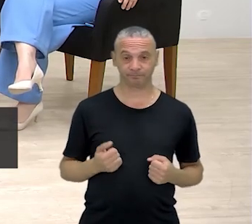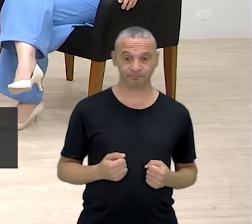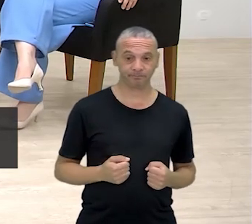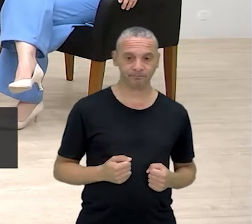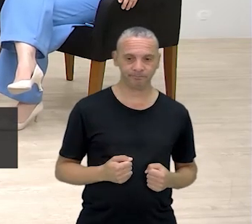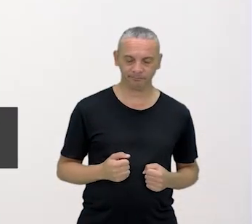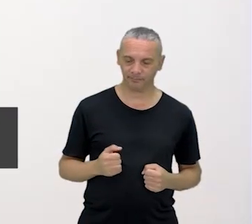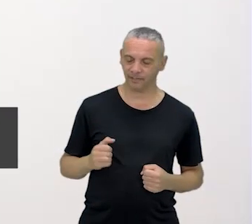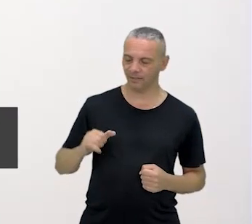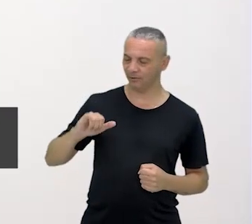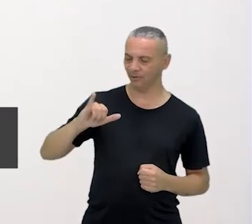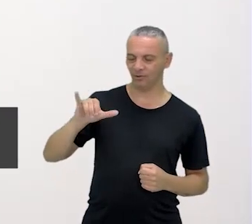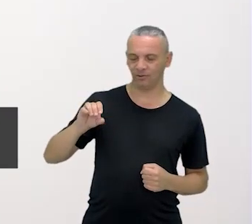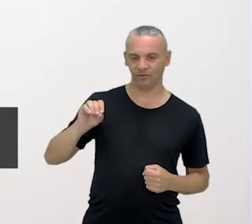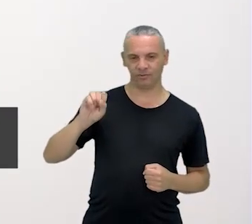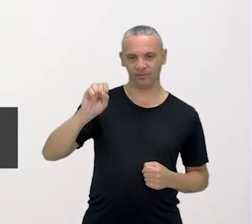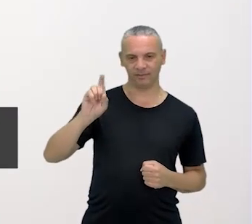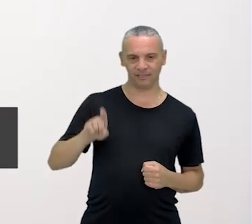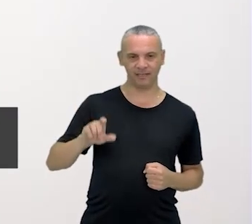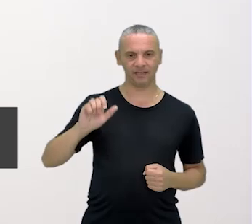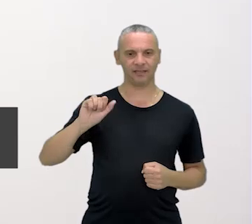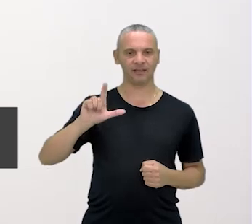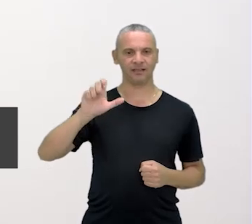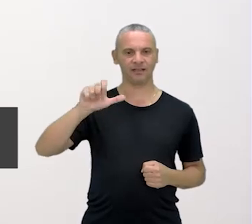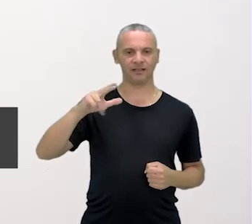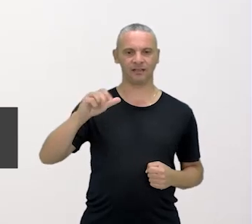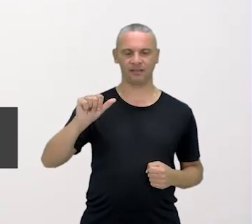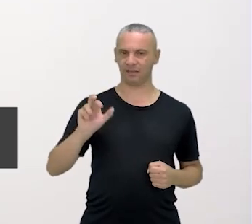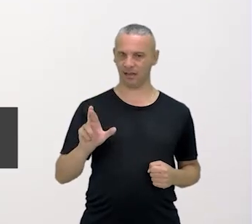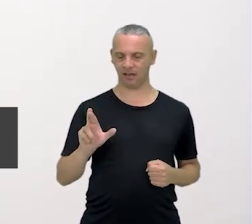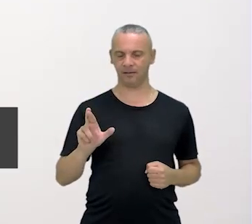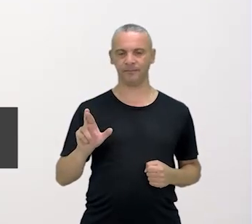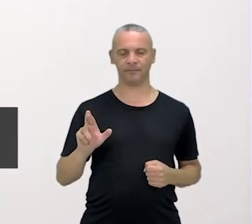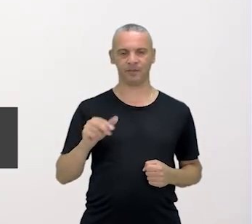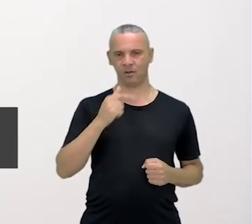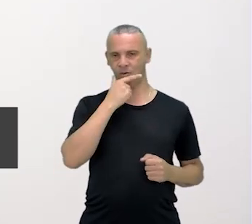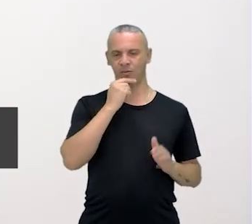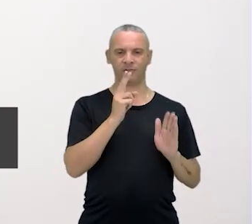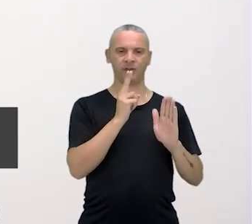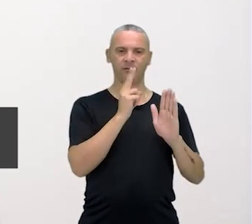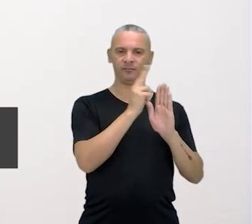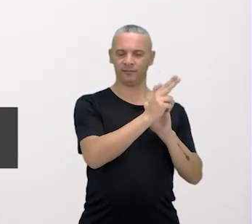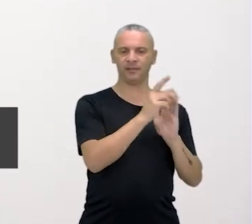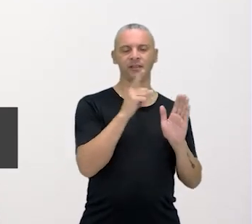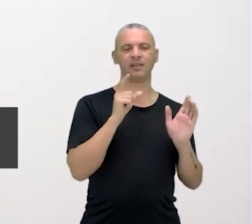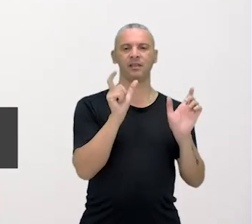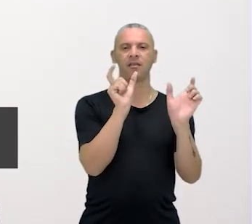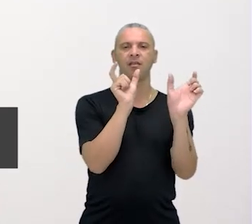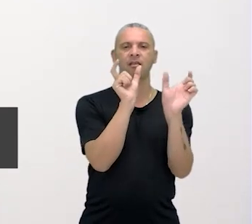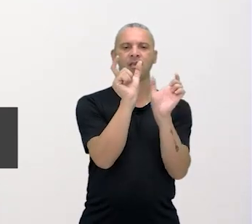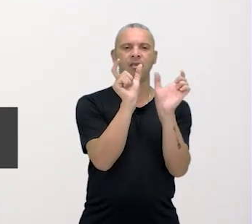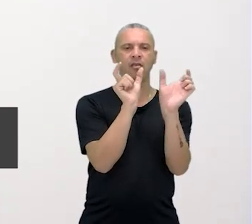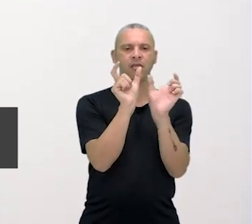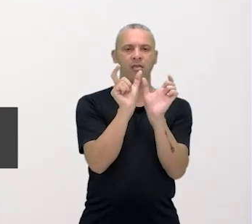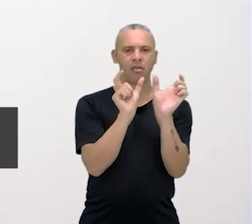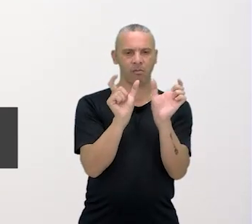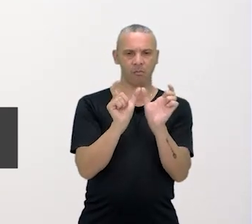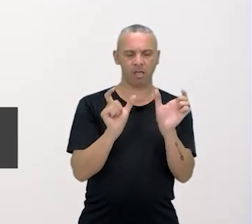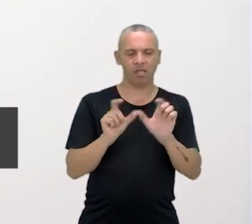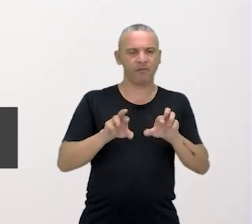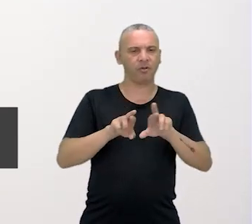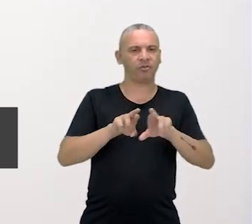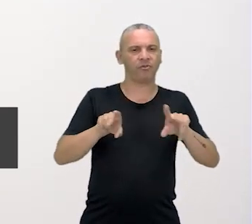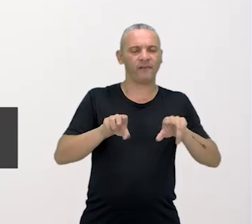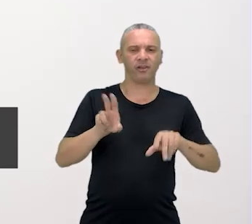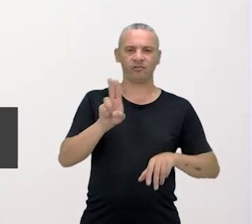o José de Alencar, né? Ele tem mesmo um vocabulário mais robuscado e tal,